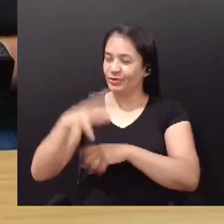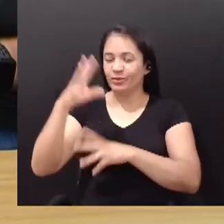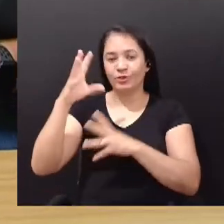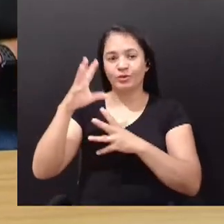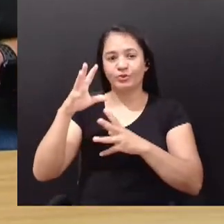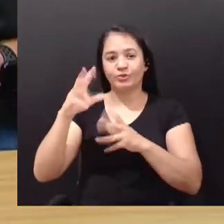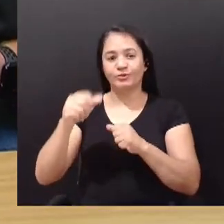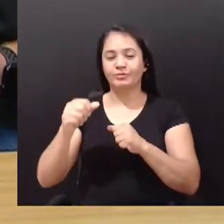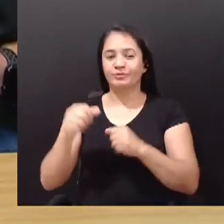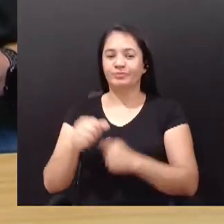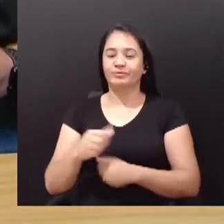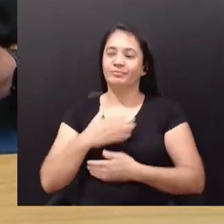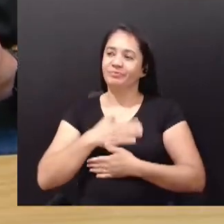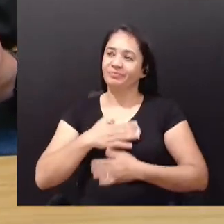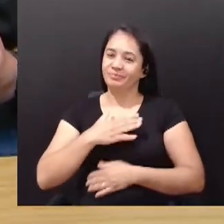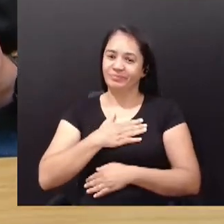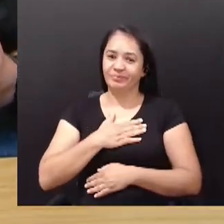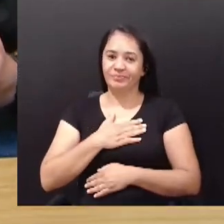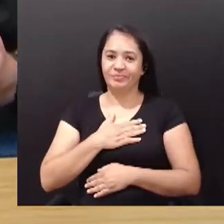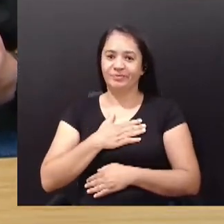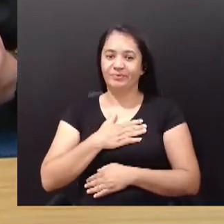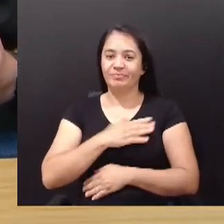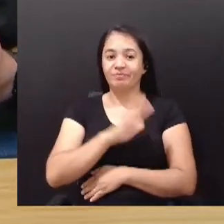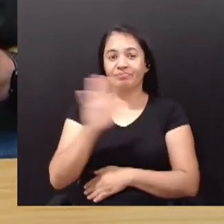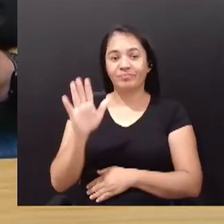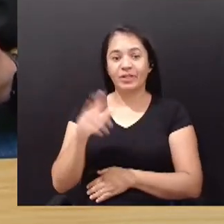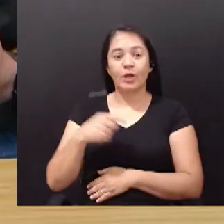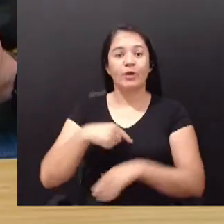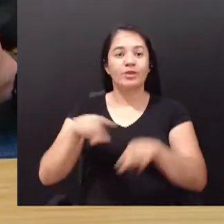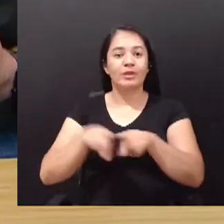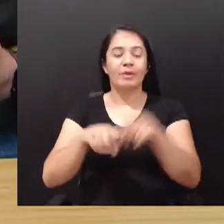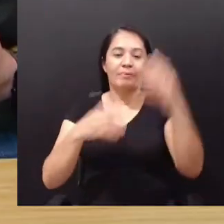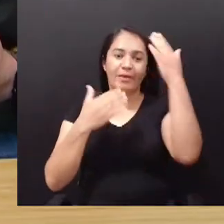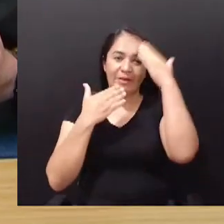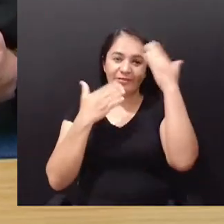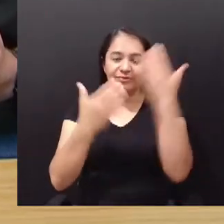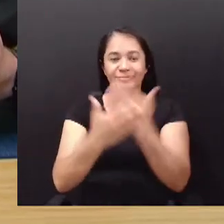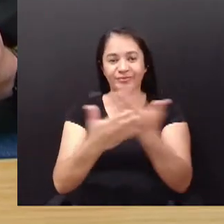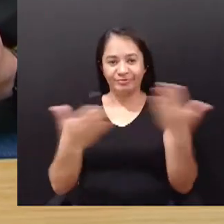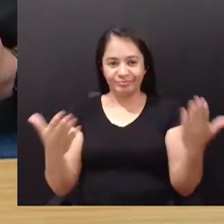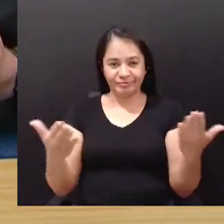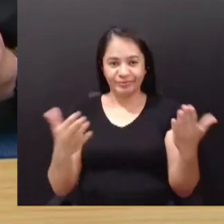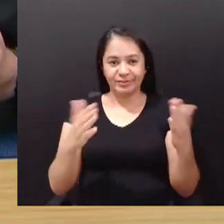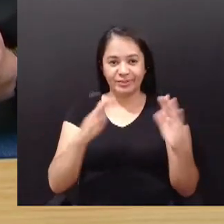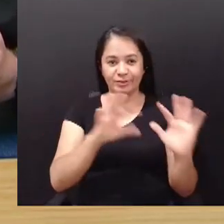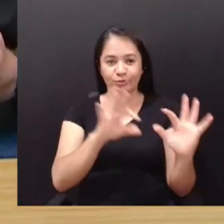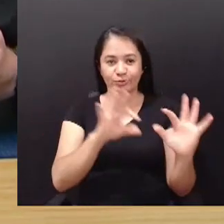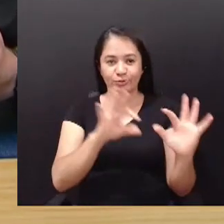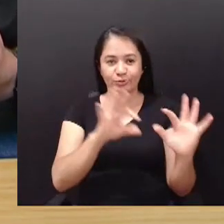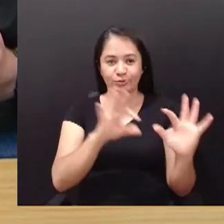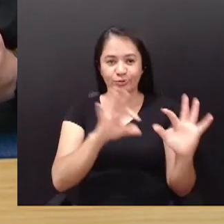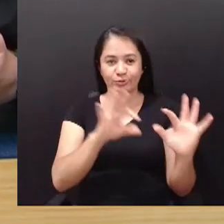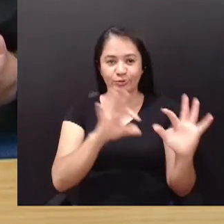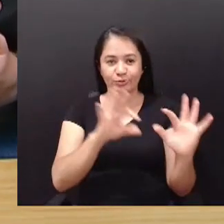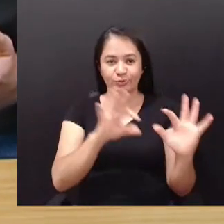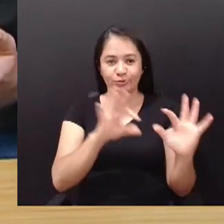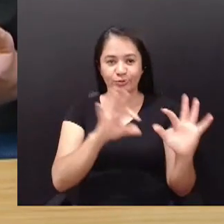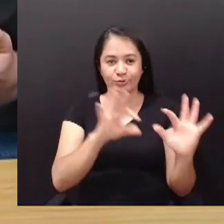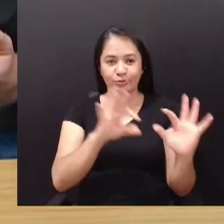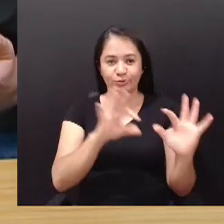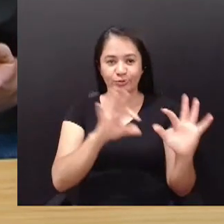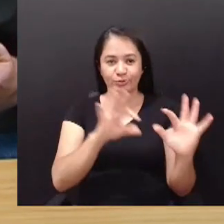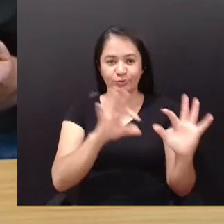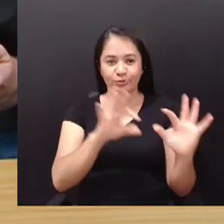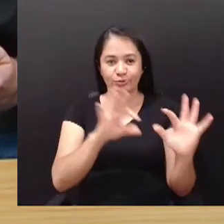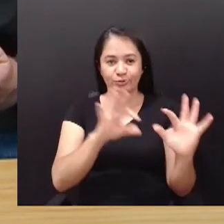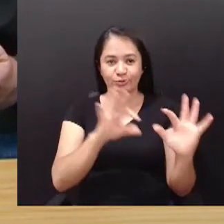aí, pessoal, eu também agradeço você que está em casa pela sua audiência e pela sua companhia. E olha, não se esqueça de